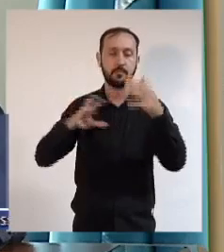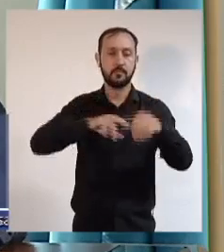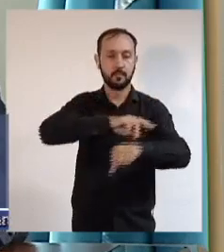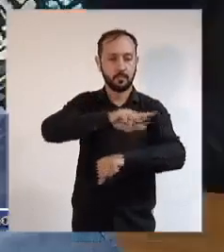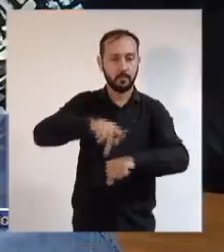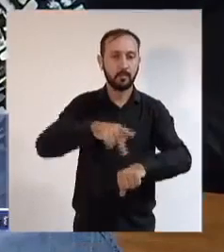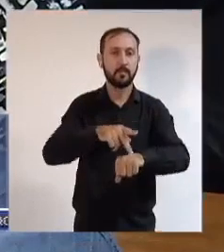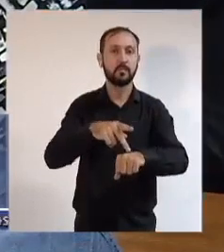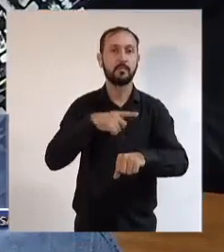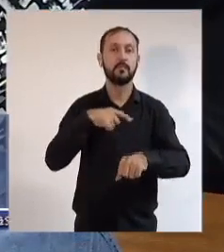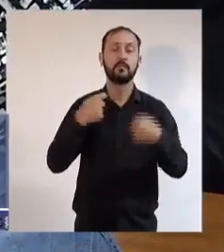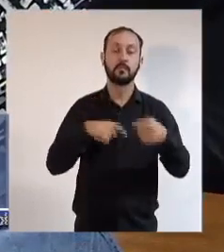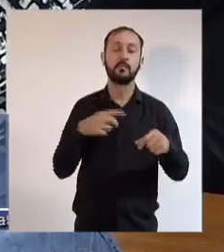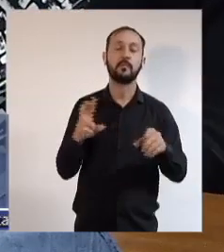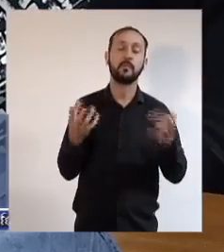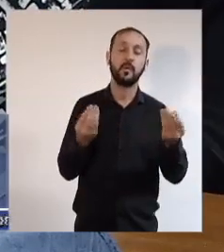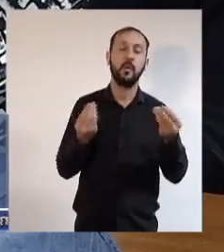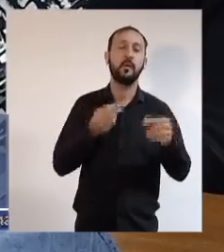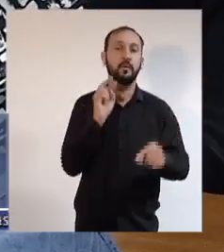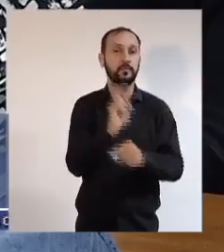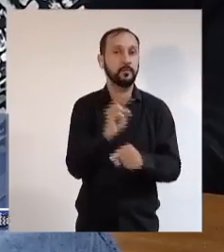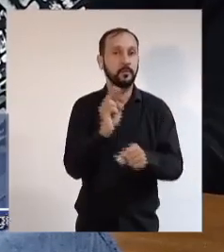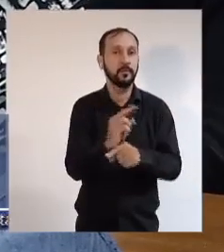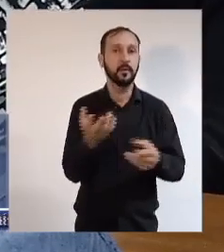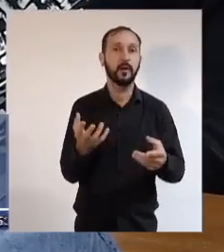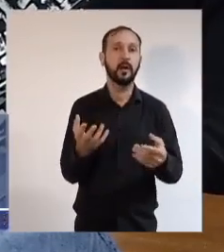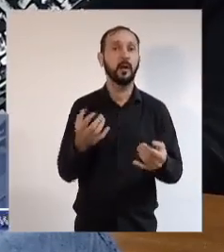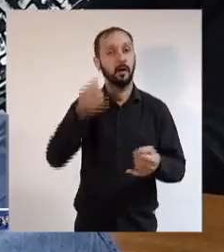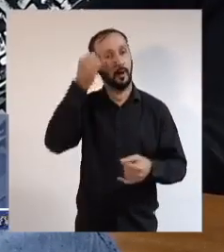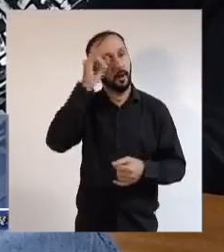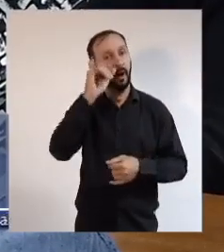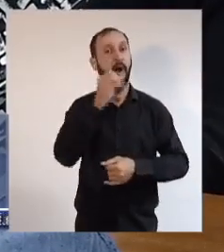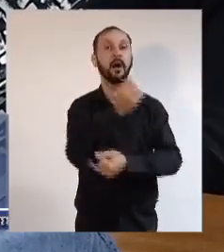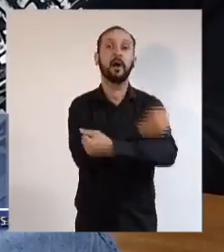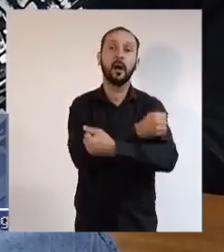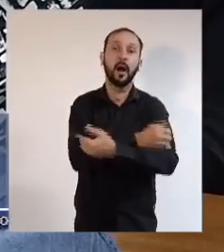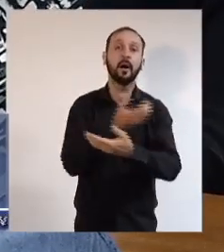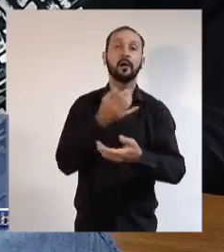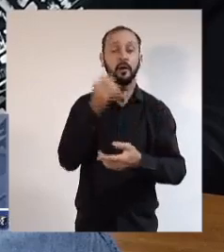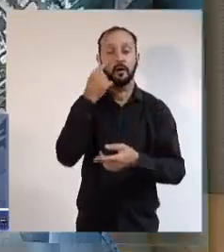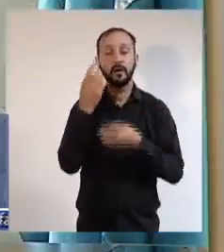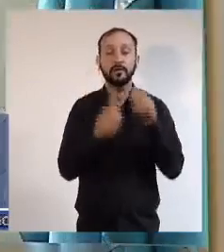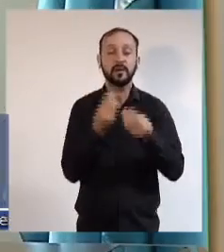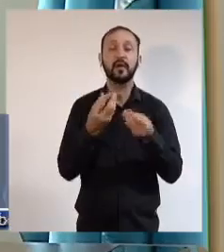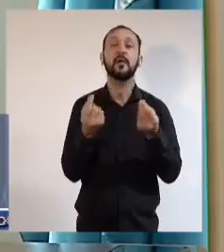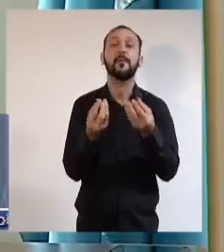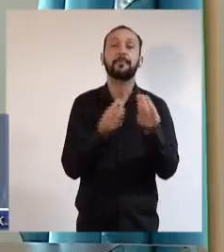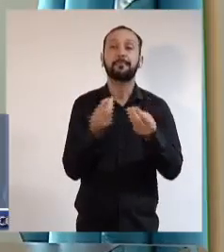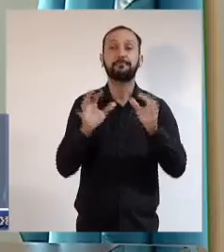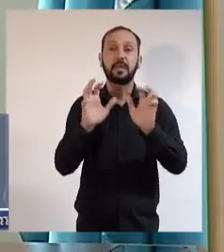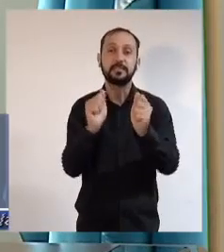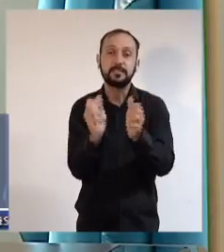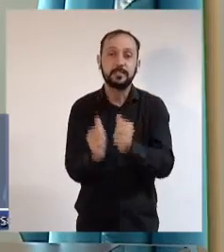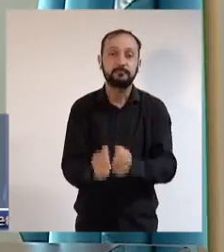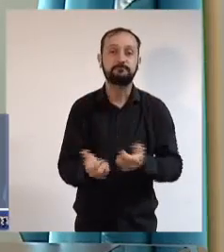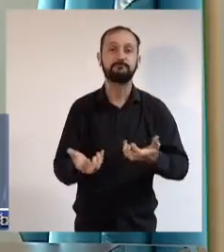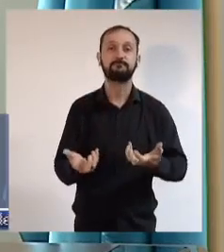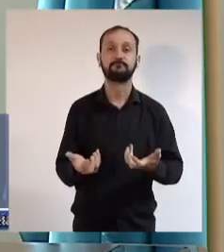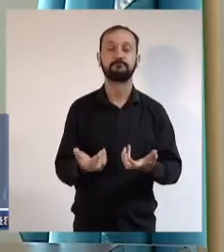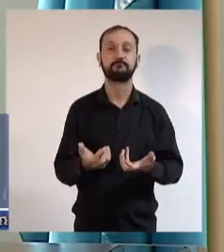a questão do manejo nós temos que resolver a questão do artesanato mas o mais importante é